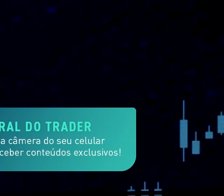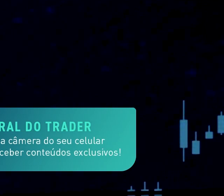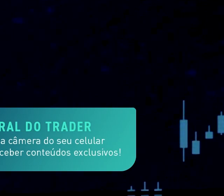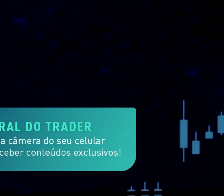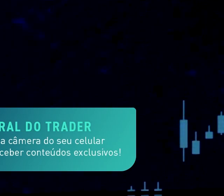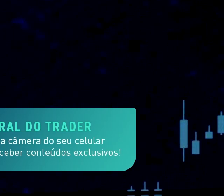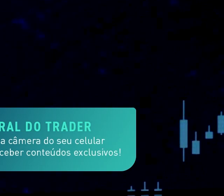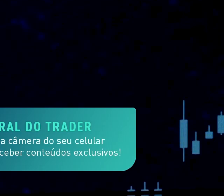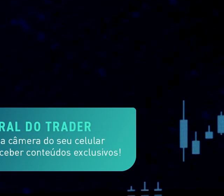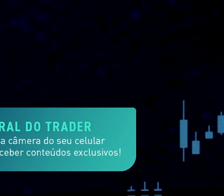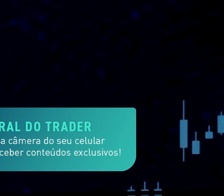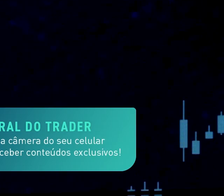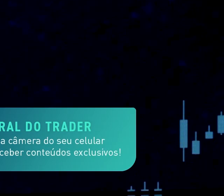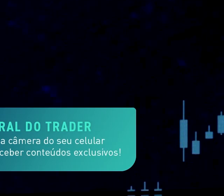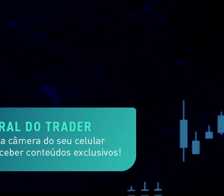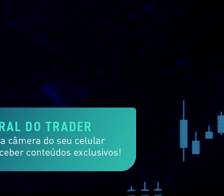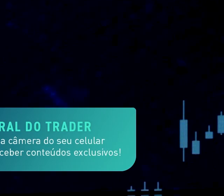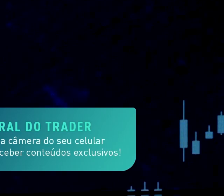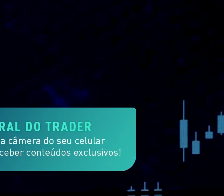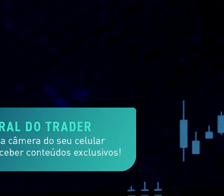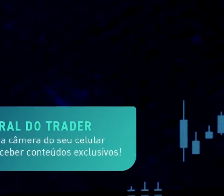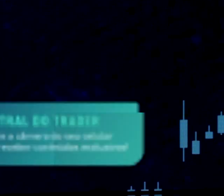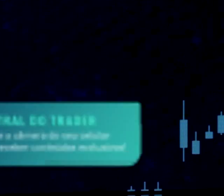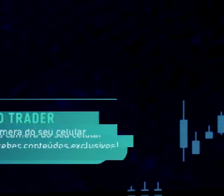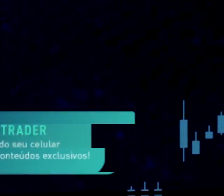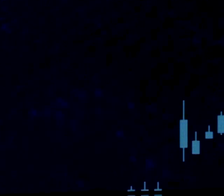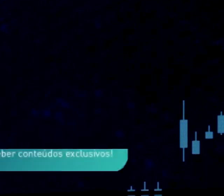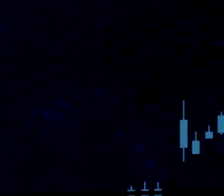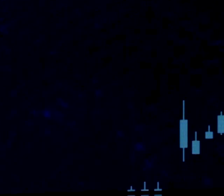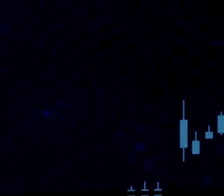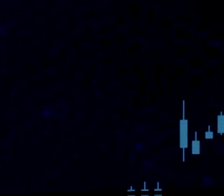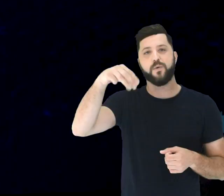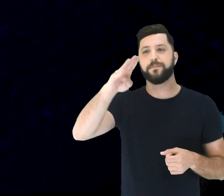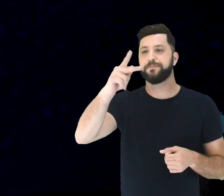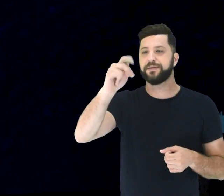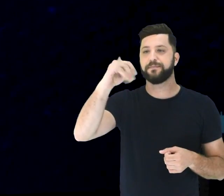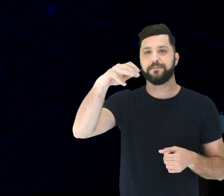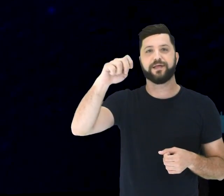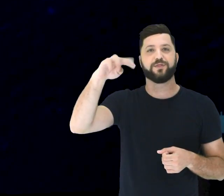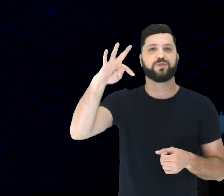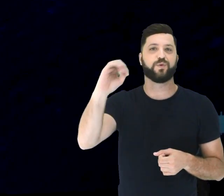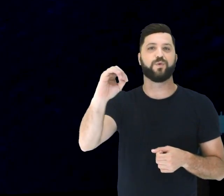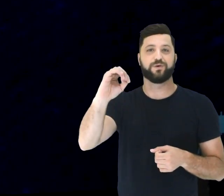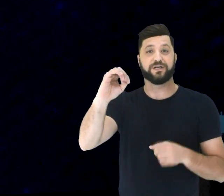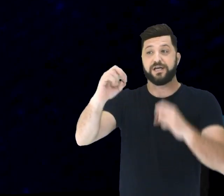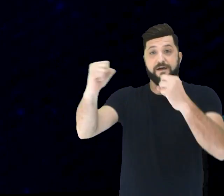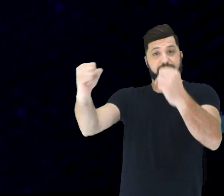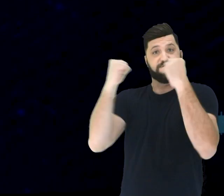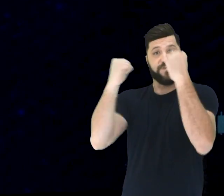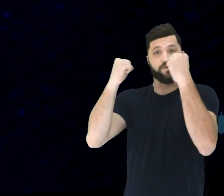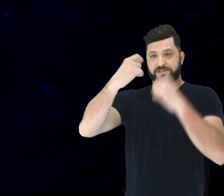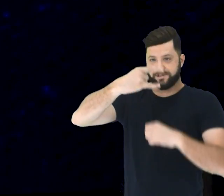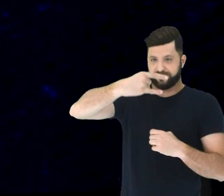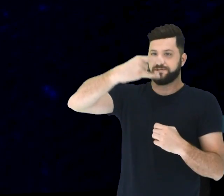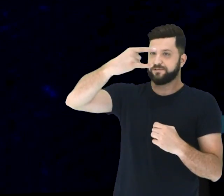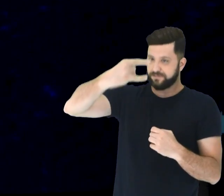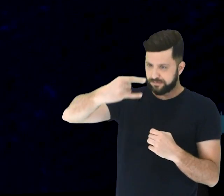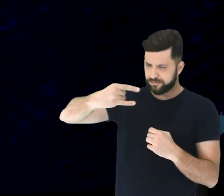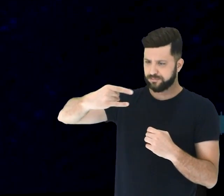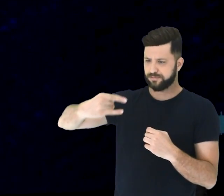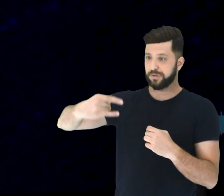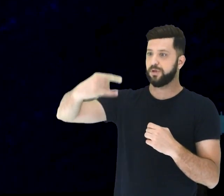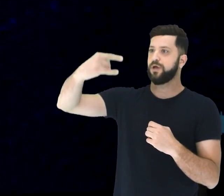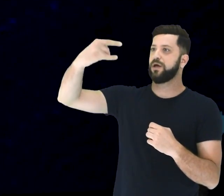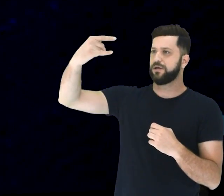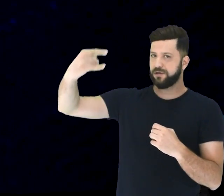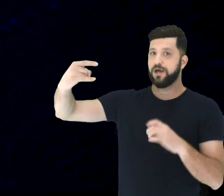porque o rompimento é a forma mais pura de deslocamento a forma mais pura de construção de força de movimento no mercado e a gente vai ver um